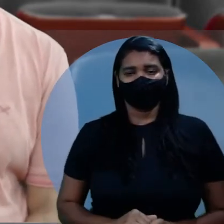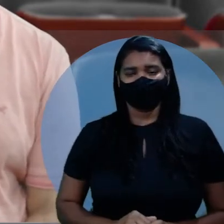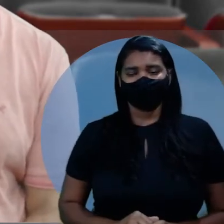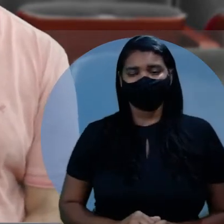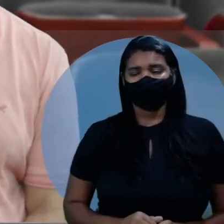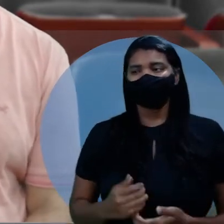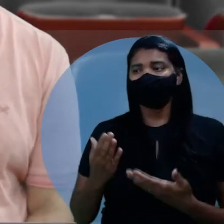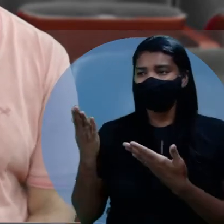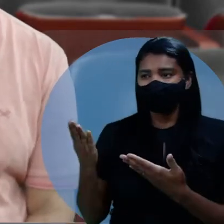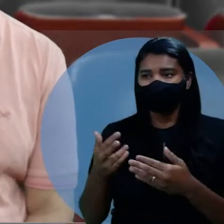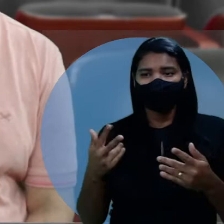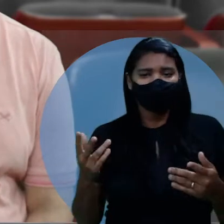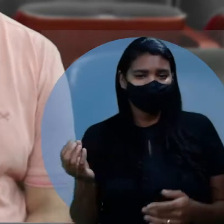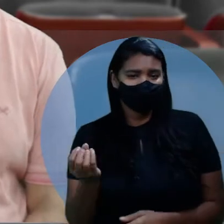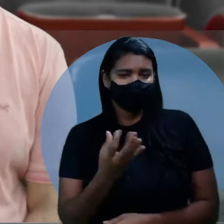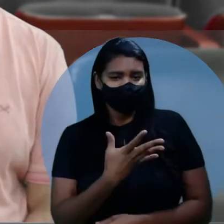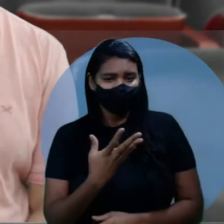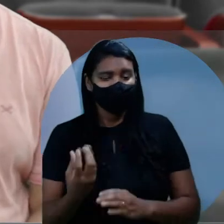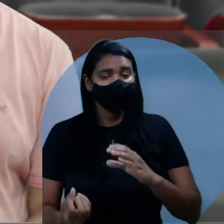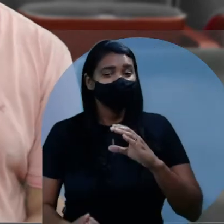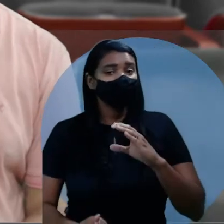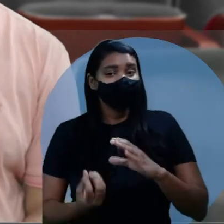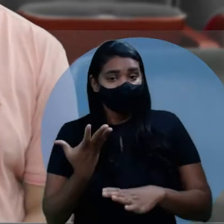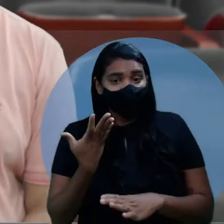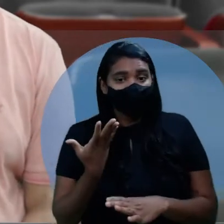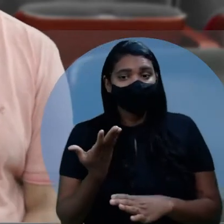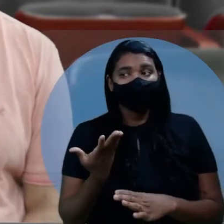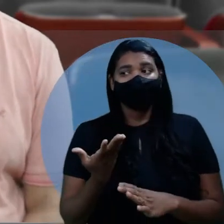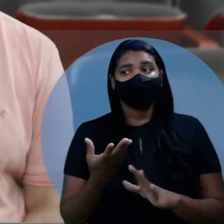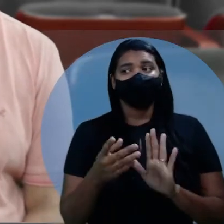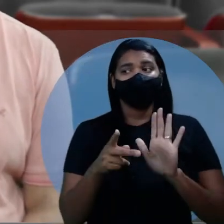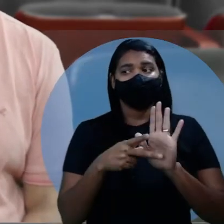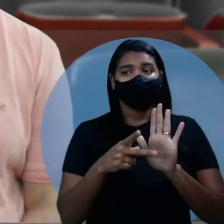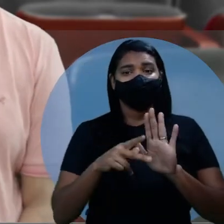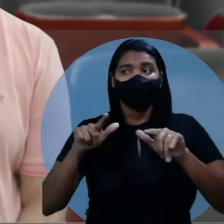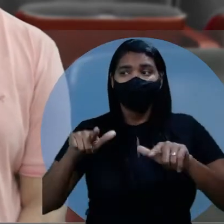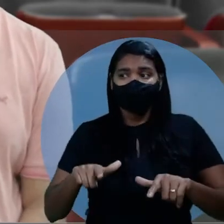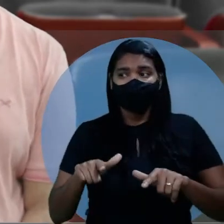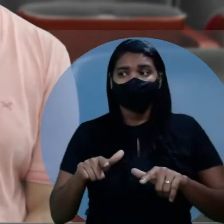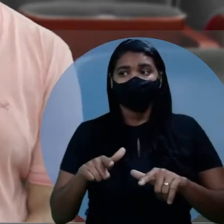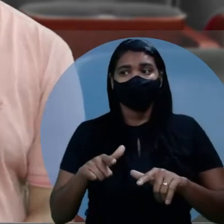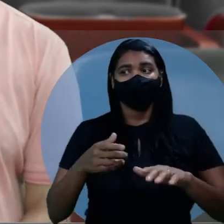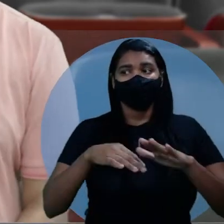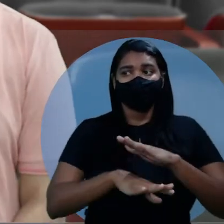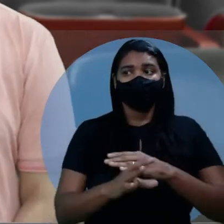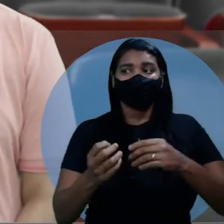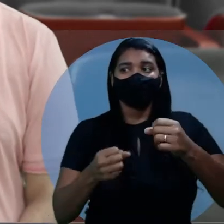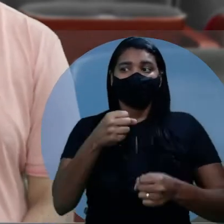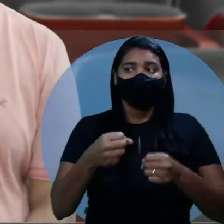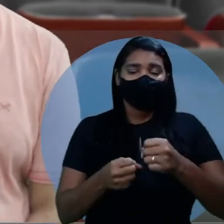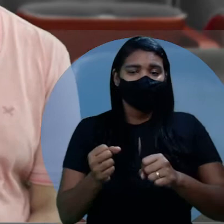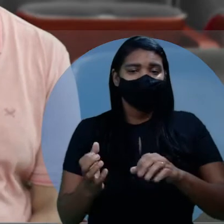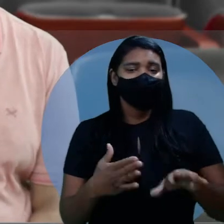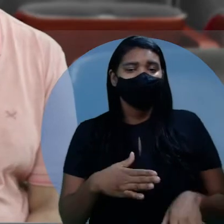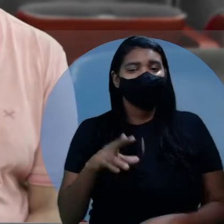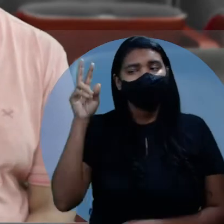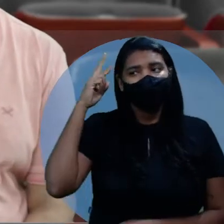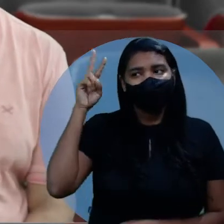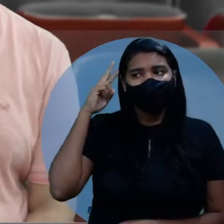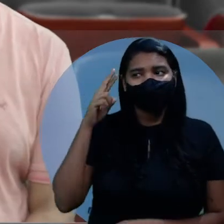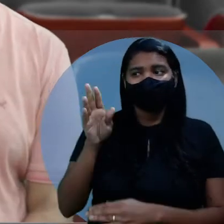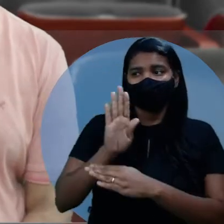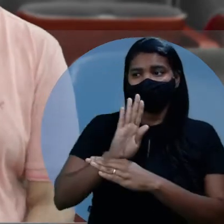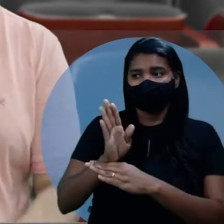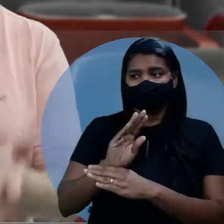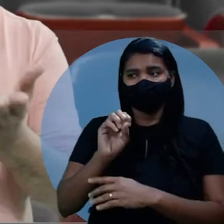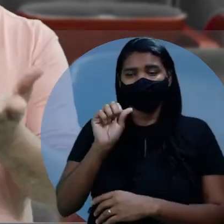A modernização, entre aspas, né? Exato. Essa questão até do próprio estacionamento, mas lembrar que o São Luís é realmente um